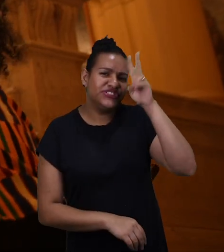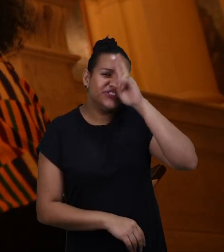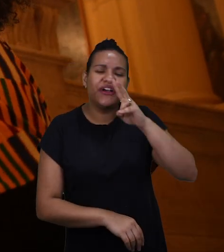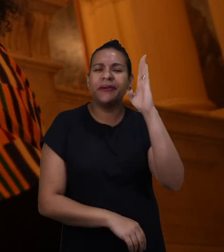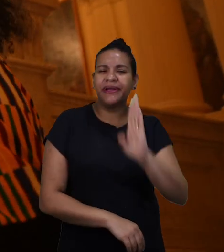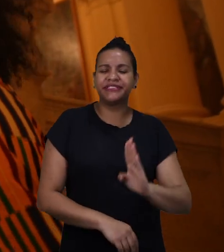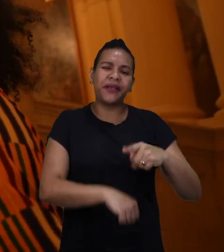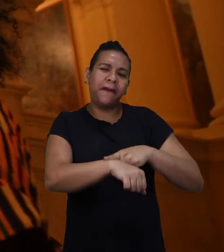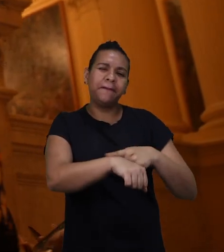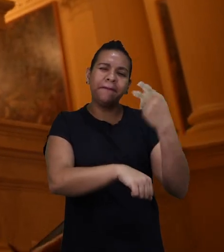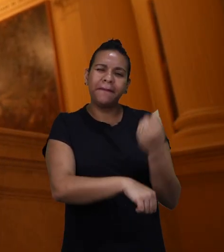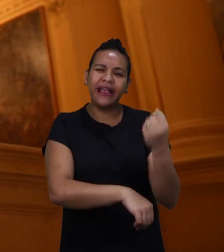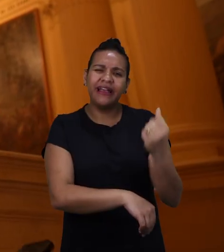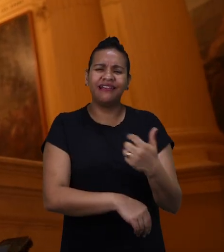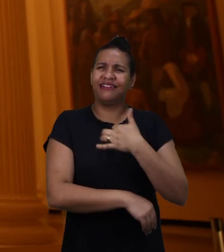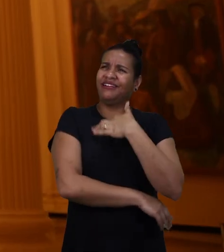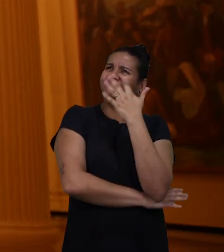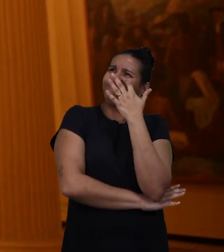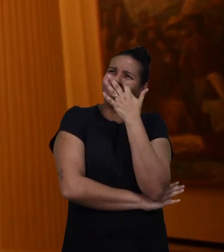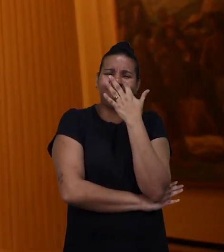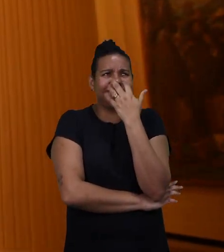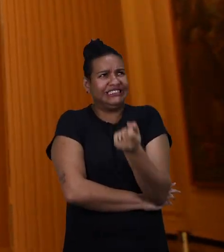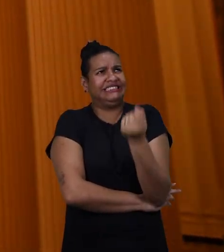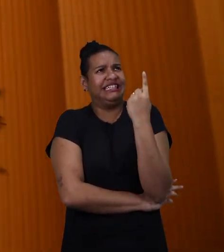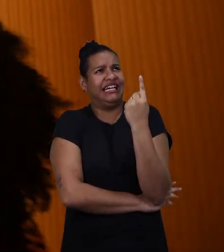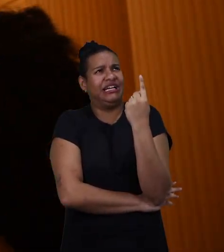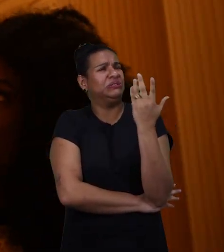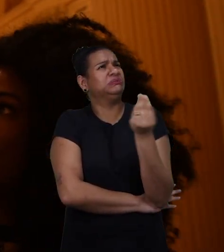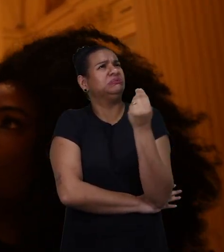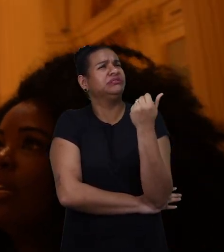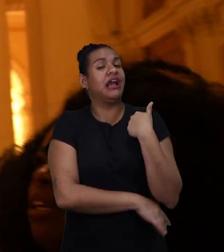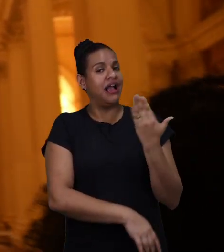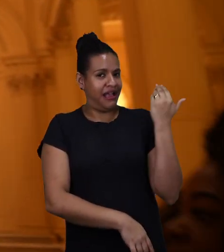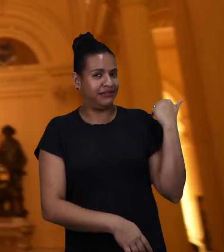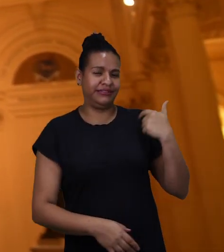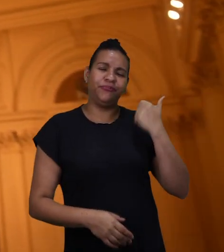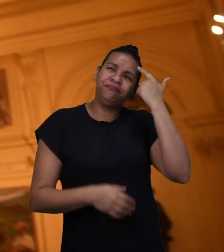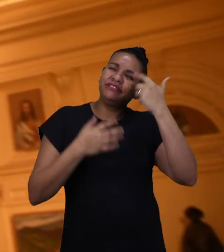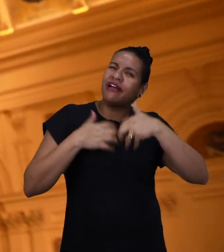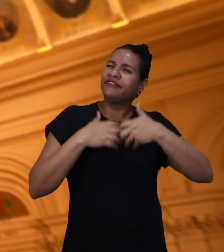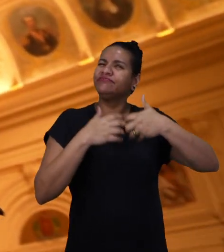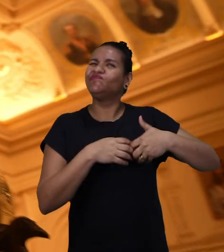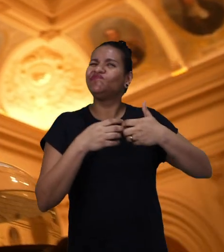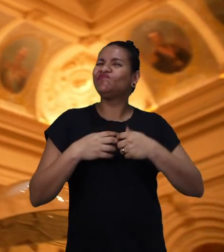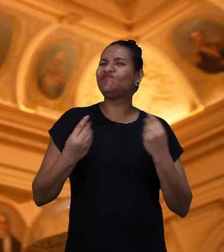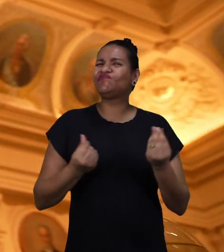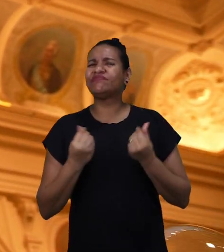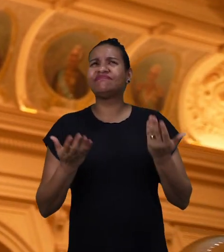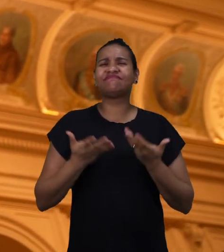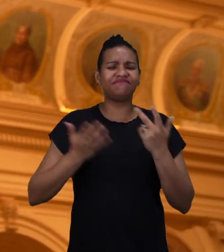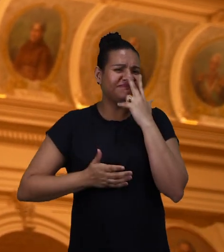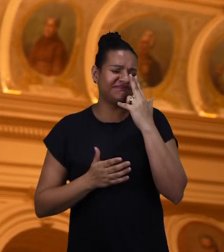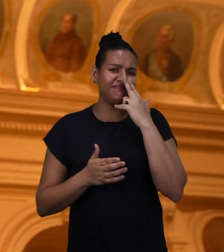branca do Brasil e falava, gente, que estranho, né? Então eu ficava me questionando desse lugar, assim.